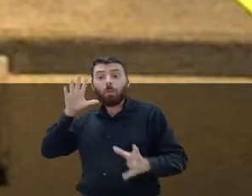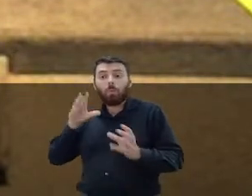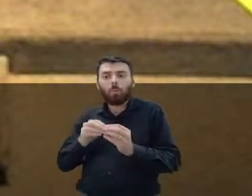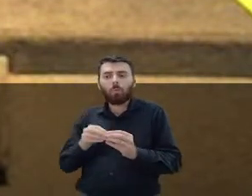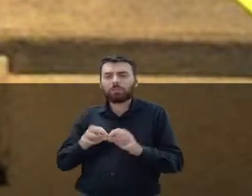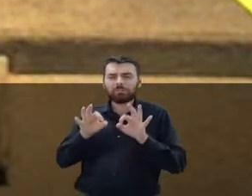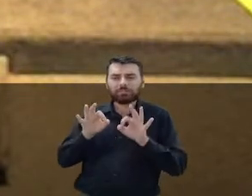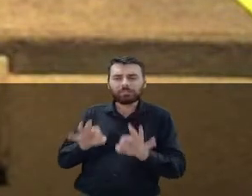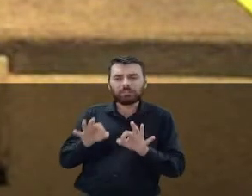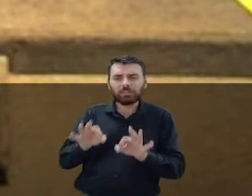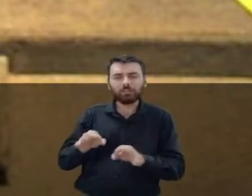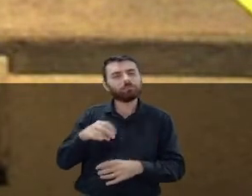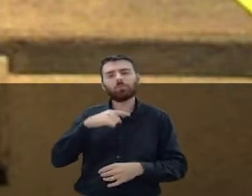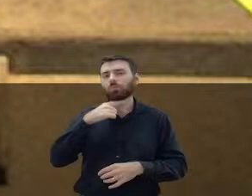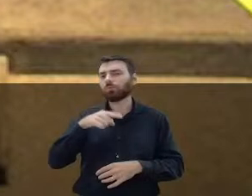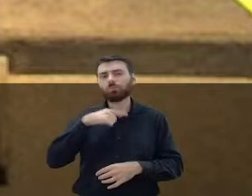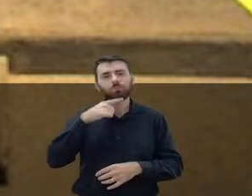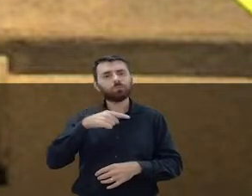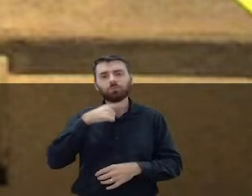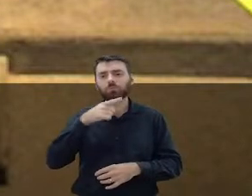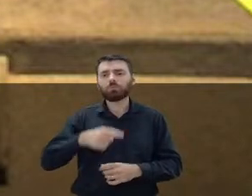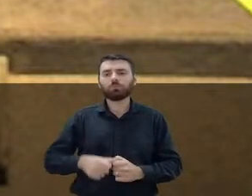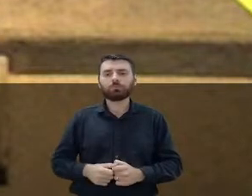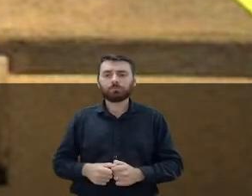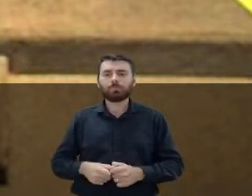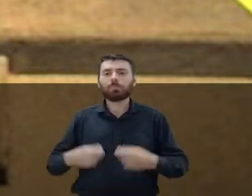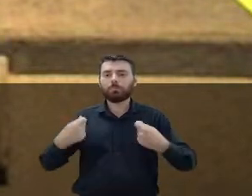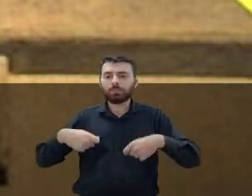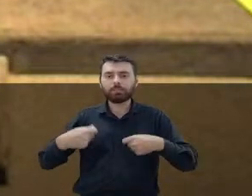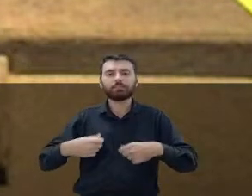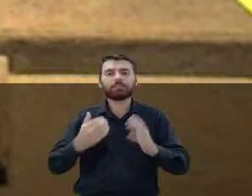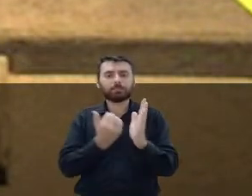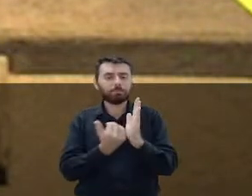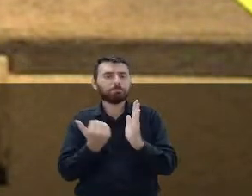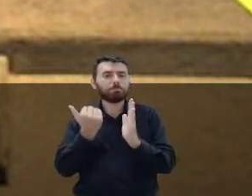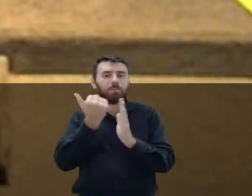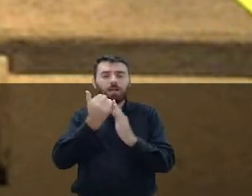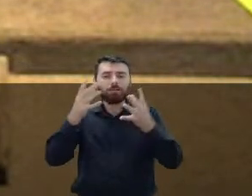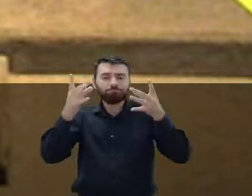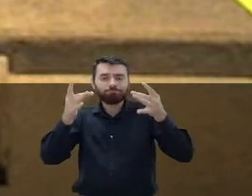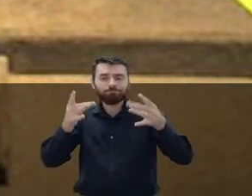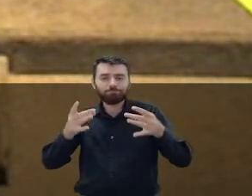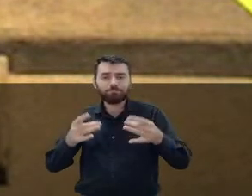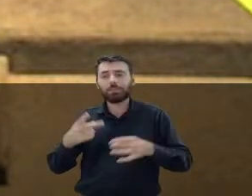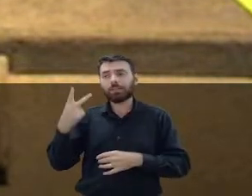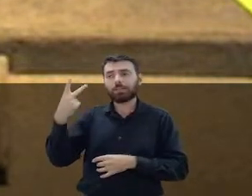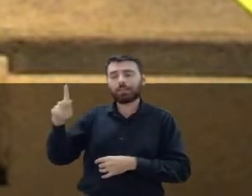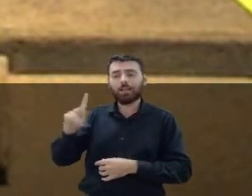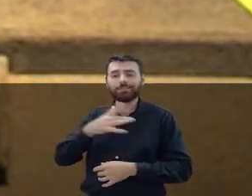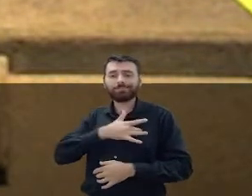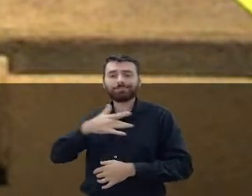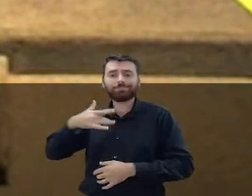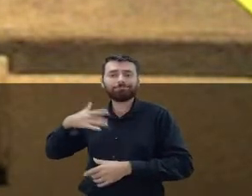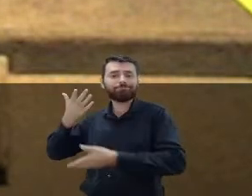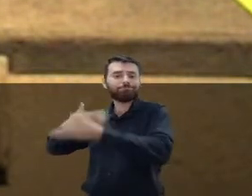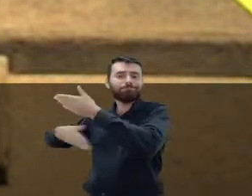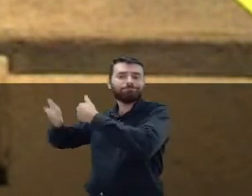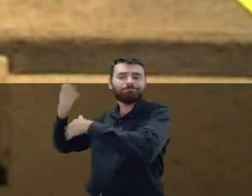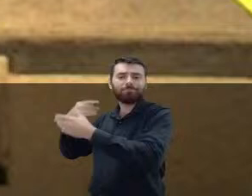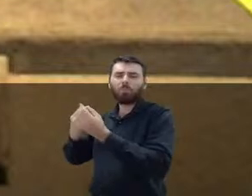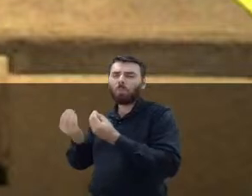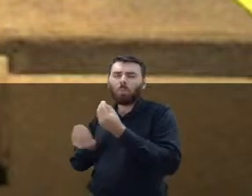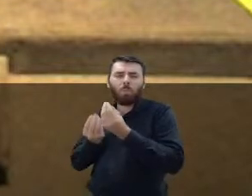sendo, obviamente, necessário análises detalhadas do histórico do paciente, o que apenas ratifica que